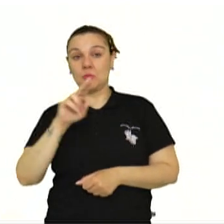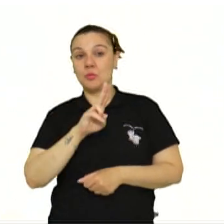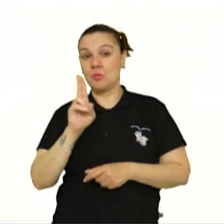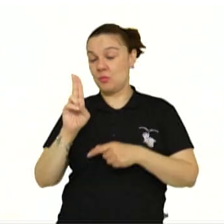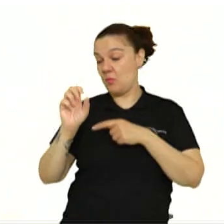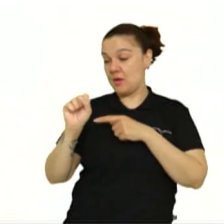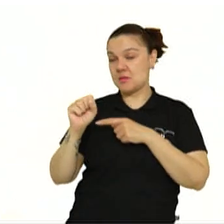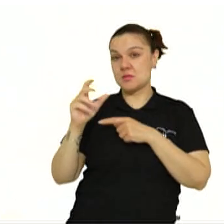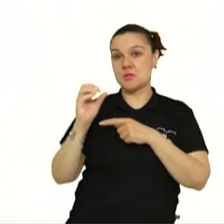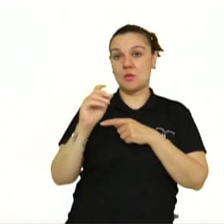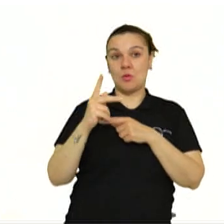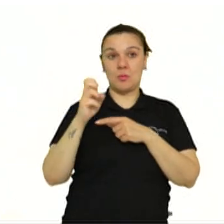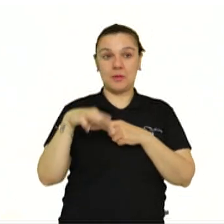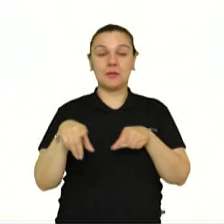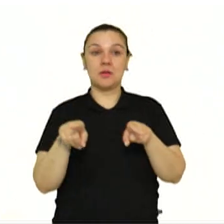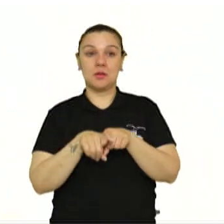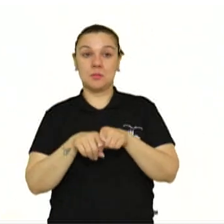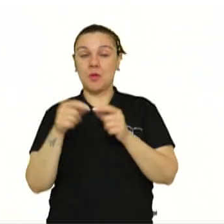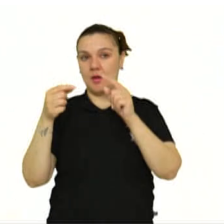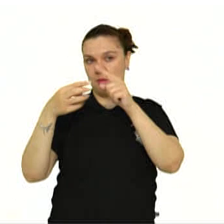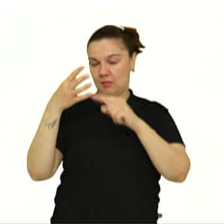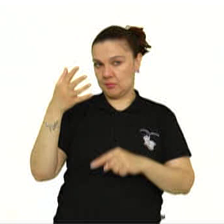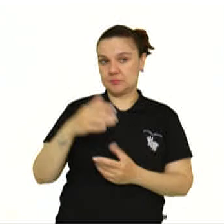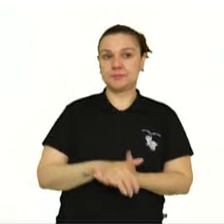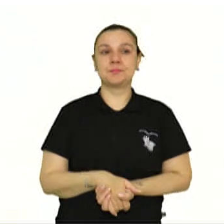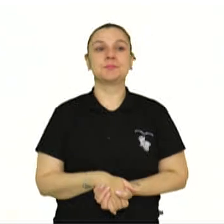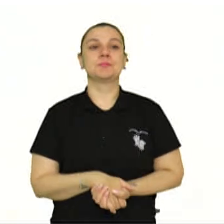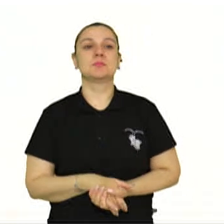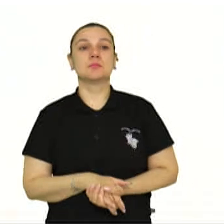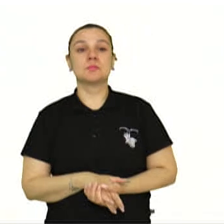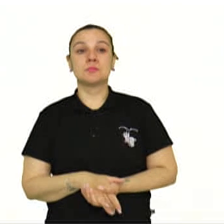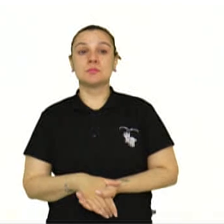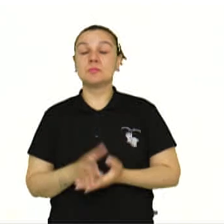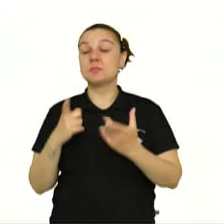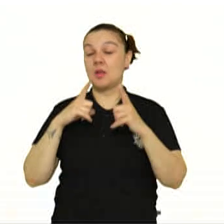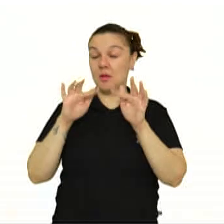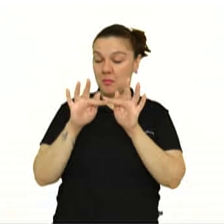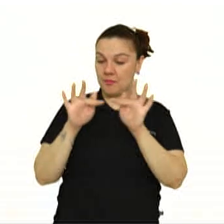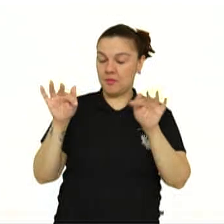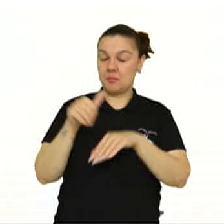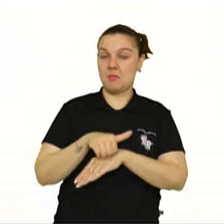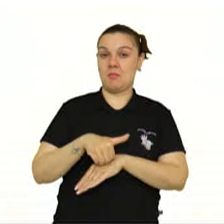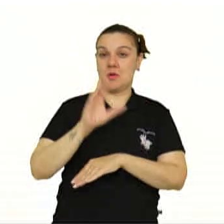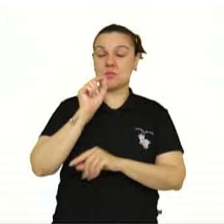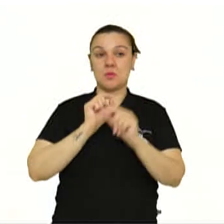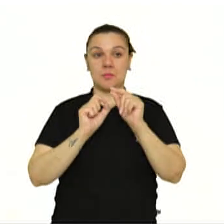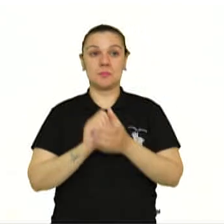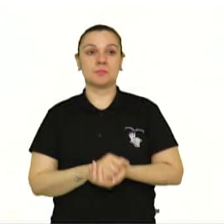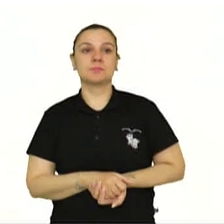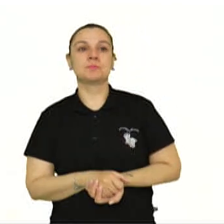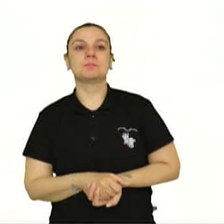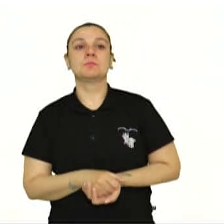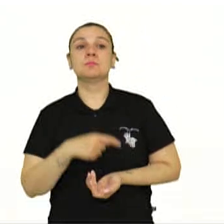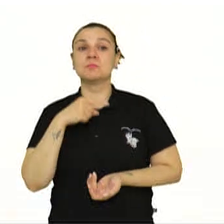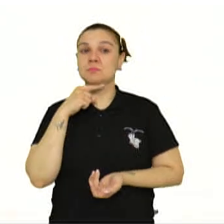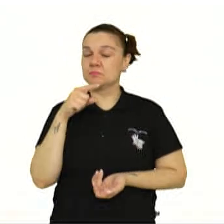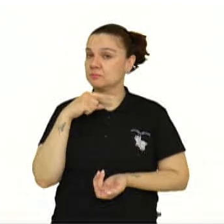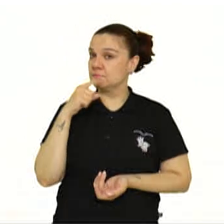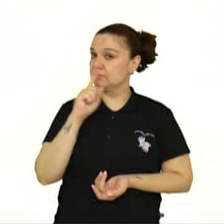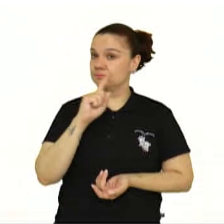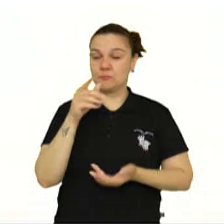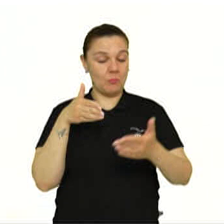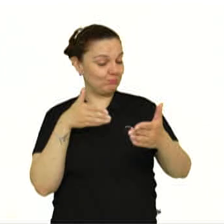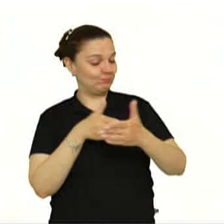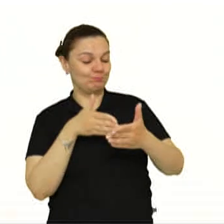Open e 1 título na Australia Open. Depois a gente vai falar um pouquinho sobre isso, tá? E uma das frases dele é: as dúvidas não